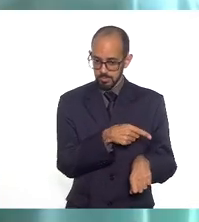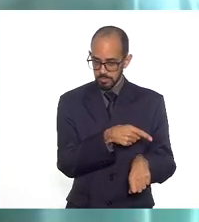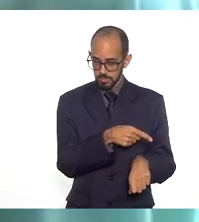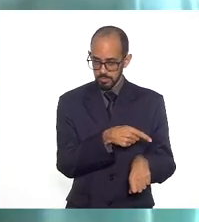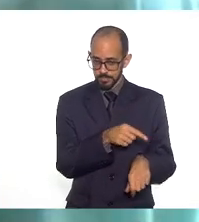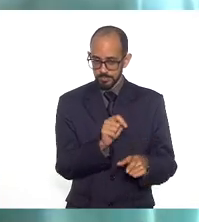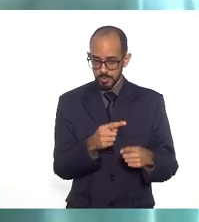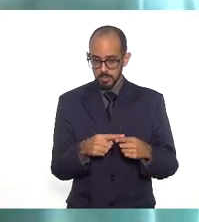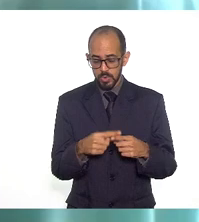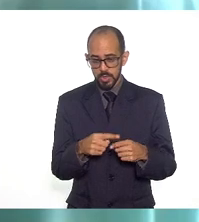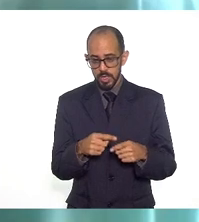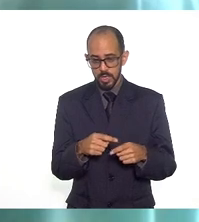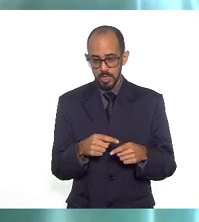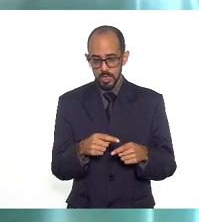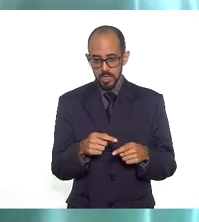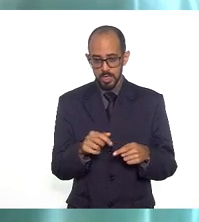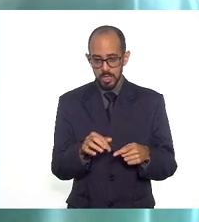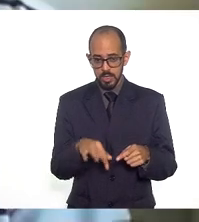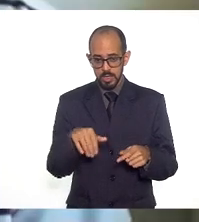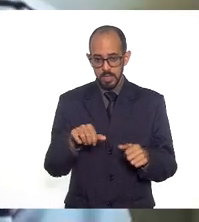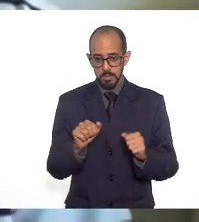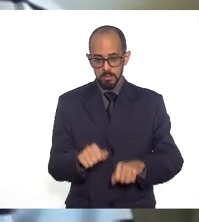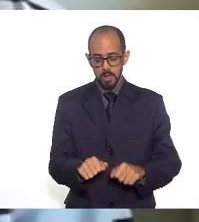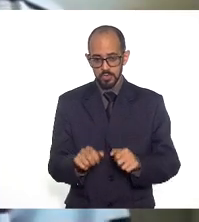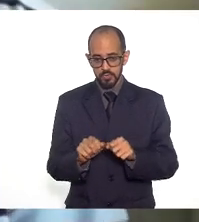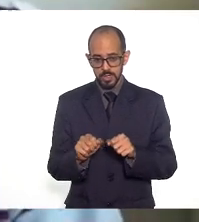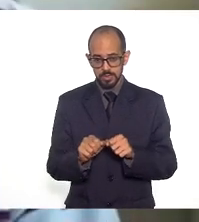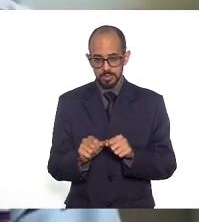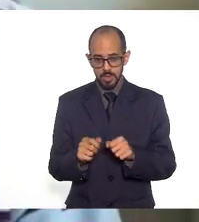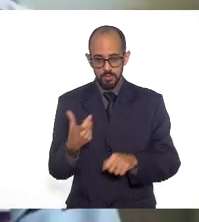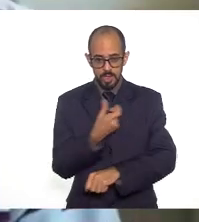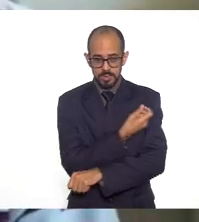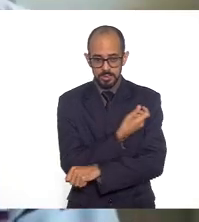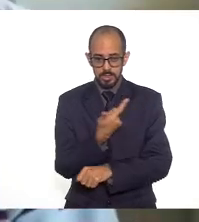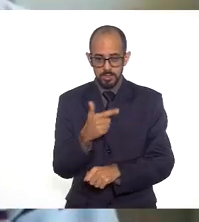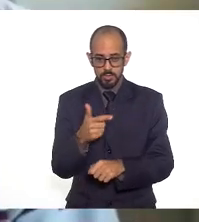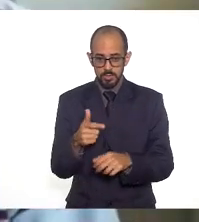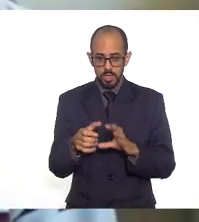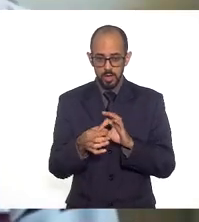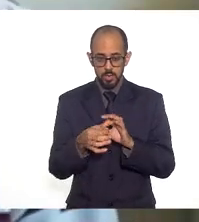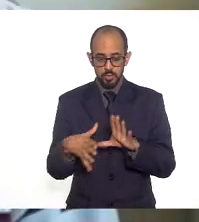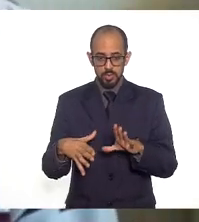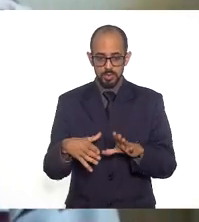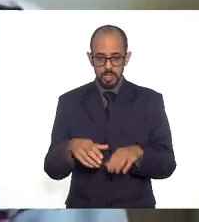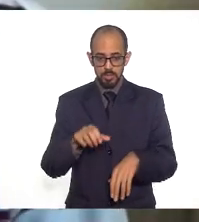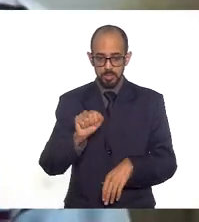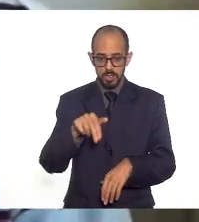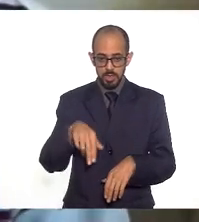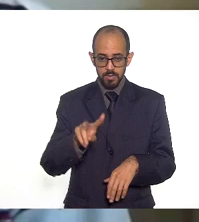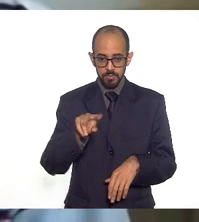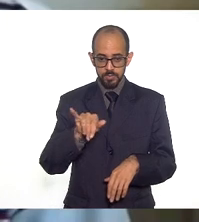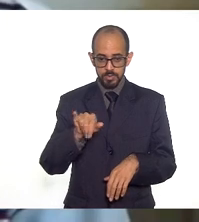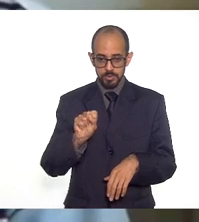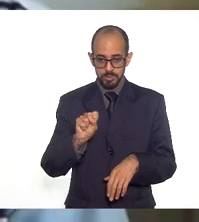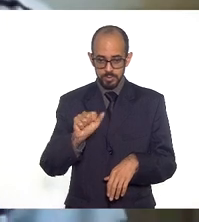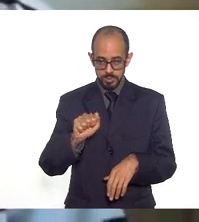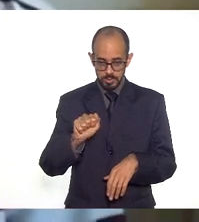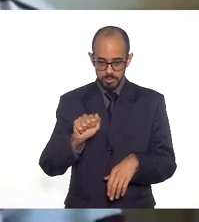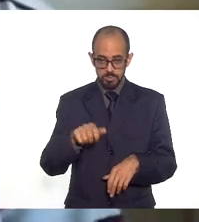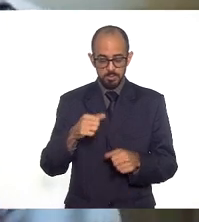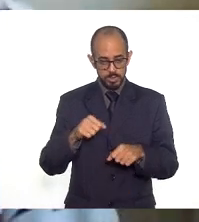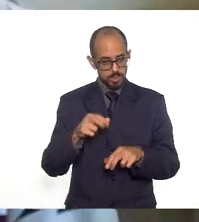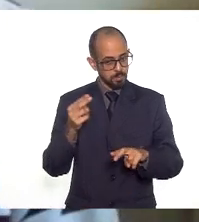Quem pode produzir e distribuir vacina que não esteja autorizada pela Anvisa? Tem que prender em flagrante,